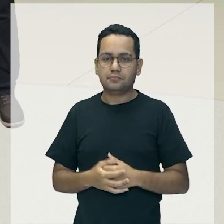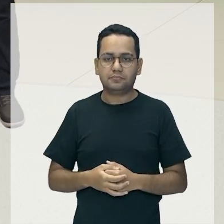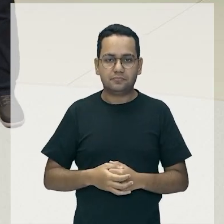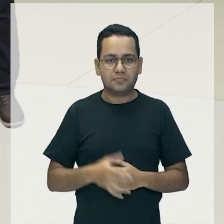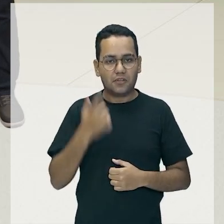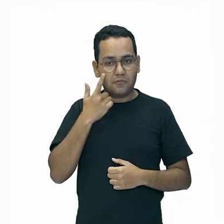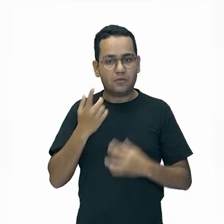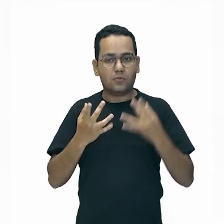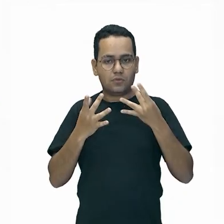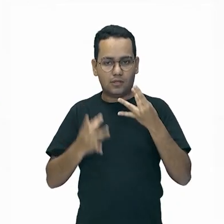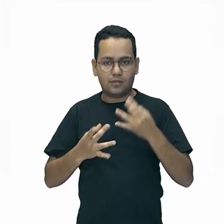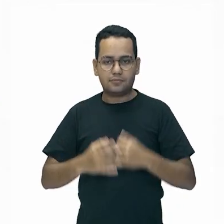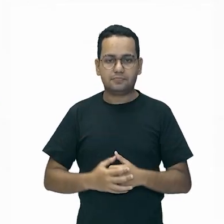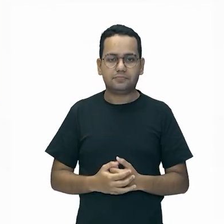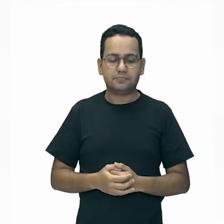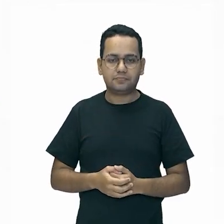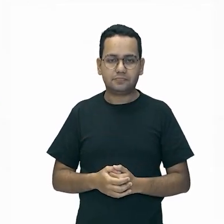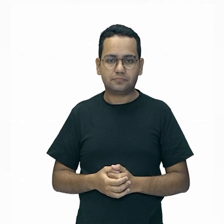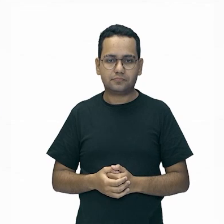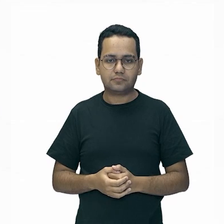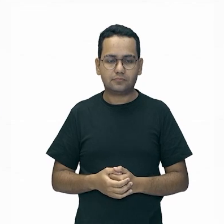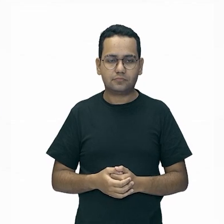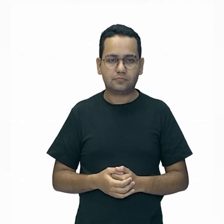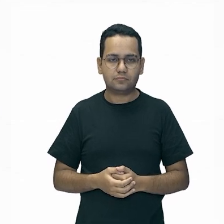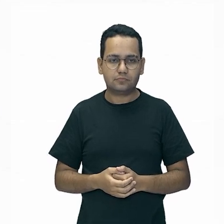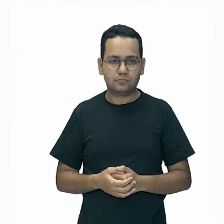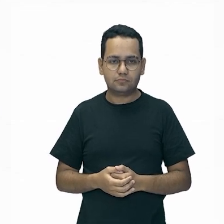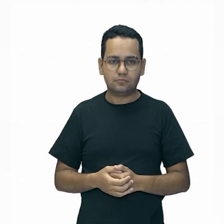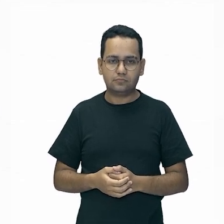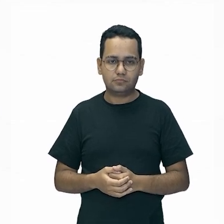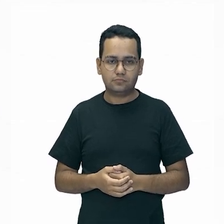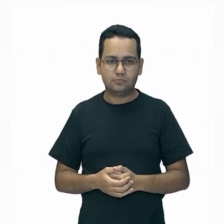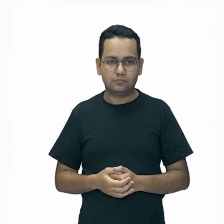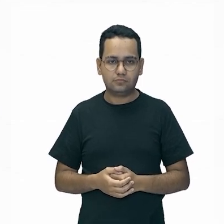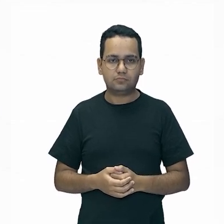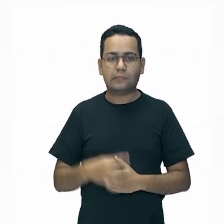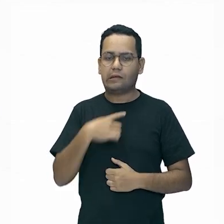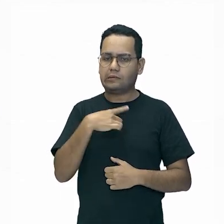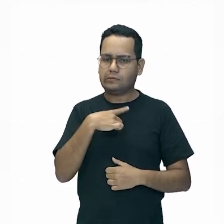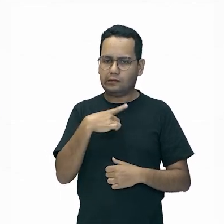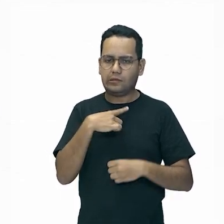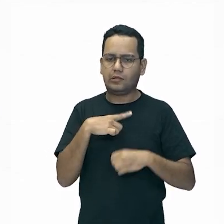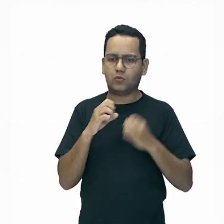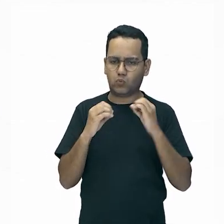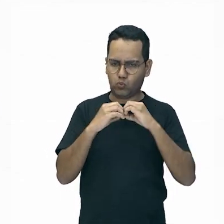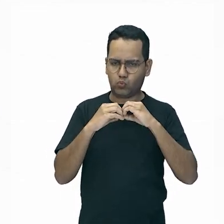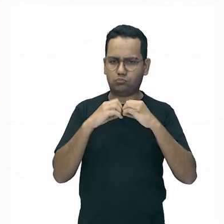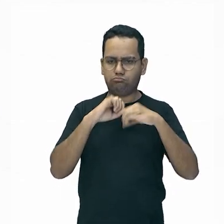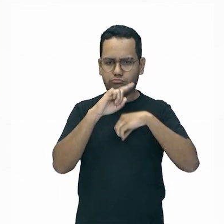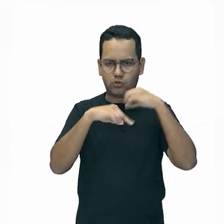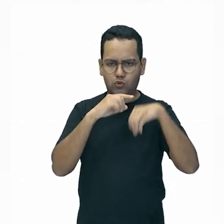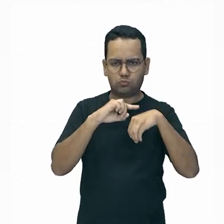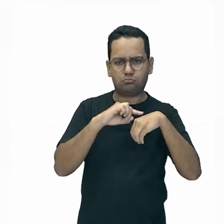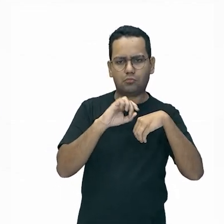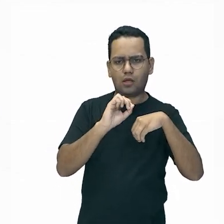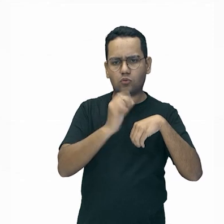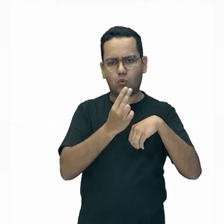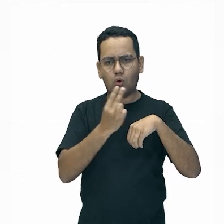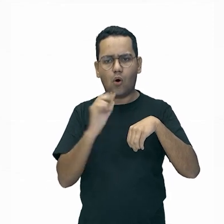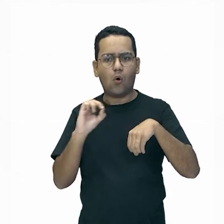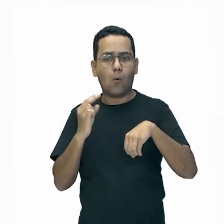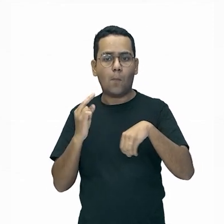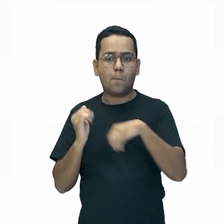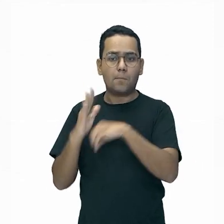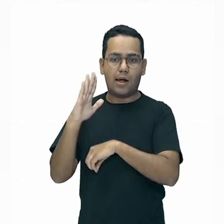aí a fusão nuclear, olha só. Então, eu tenho a junção de 2 ou mais átomos, e nessa junção de 2 ou mais átomos,